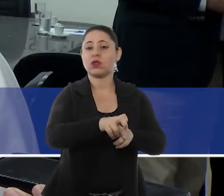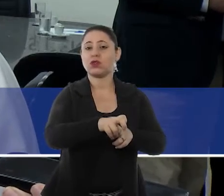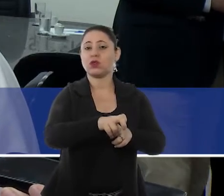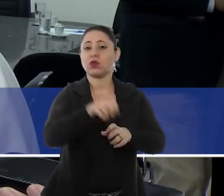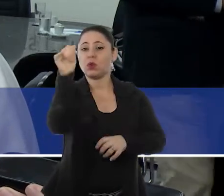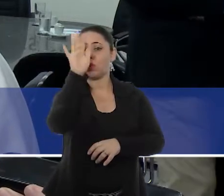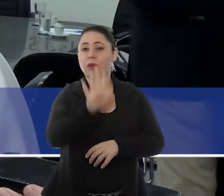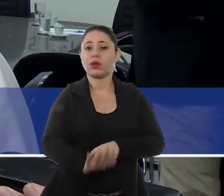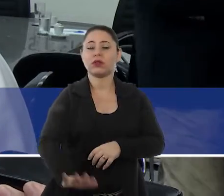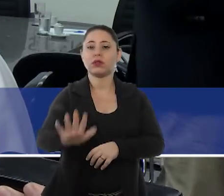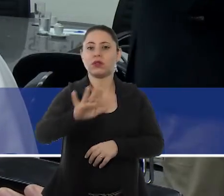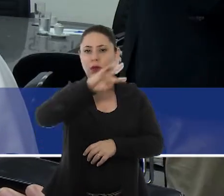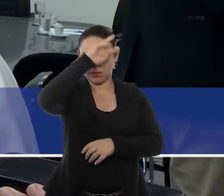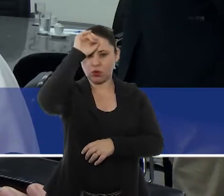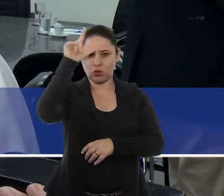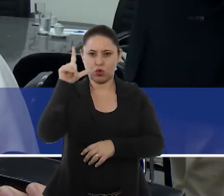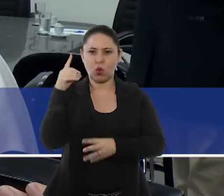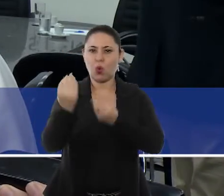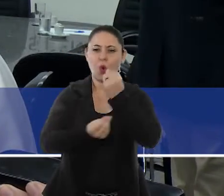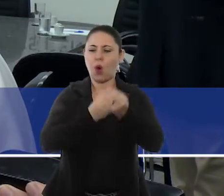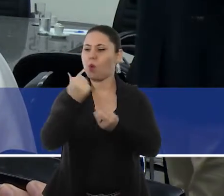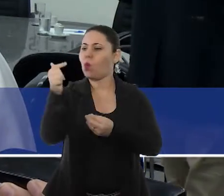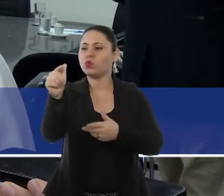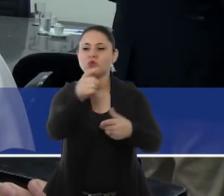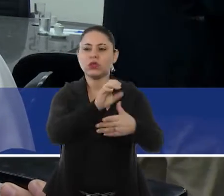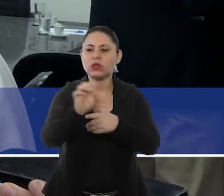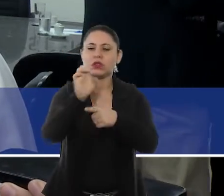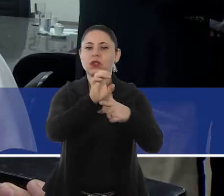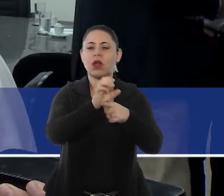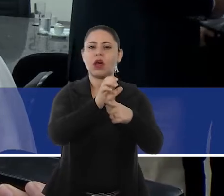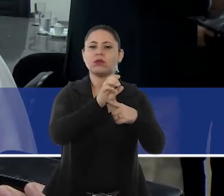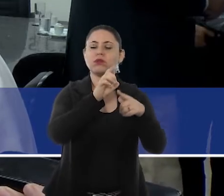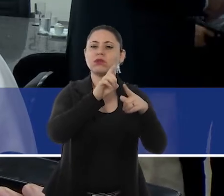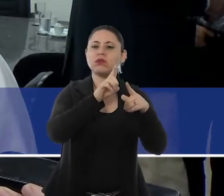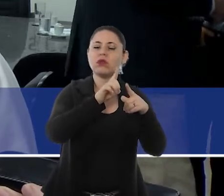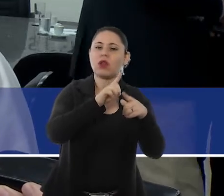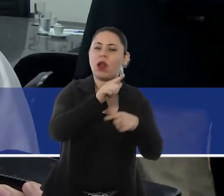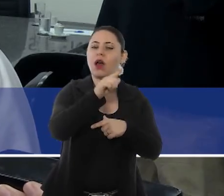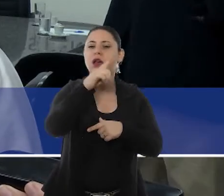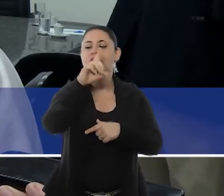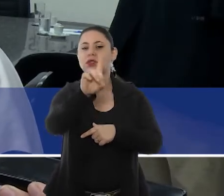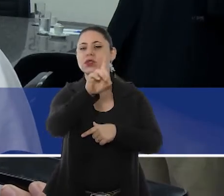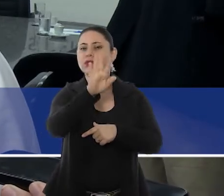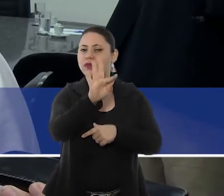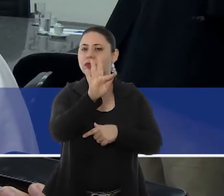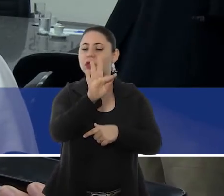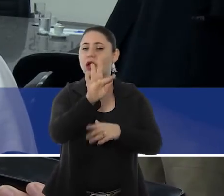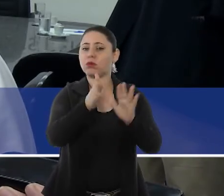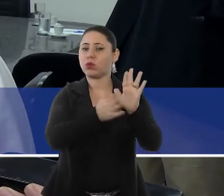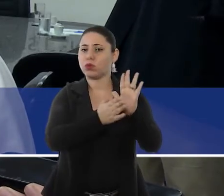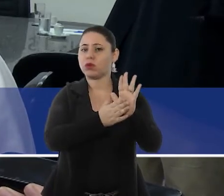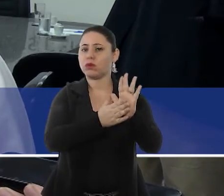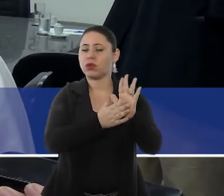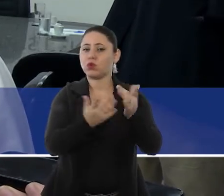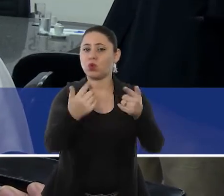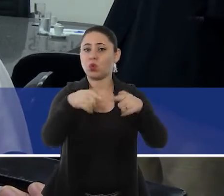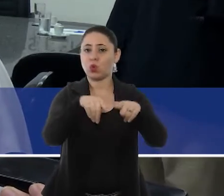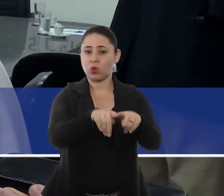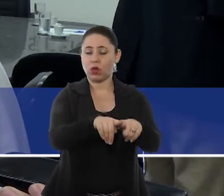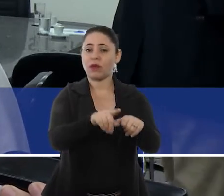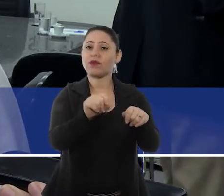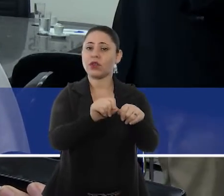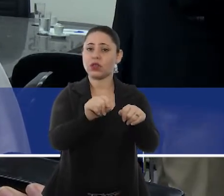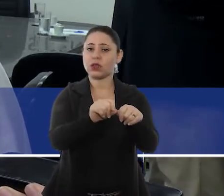no Conselho Fazendário da Política Fazendária do país, né, em que Mato Grosso do Sul, assim como outros estados, o Distrito Federal era o estado originário